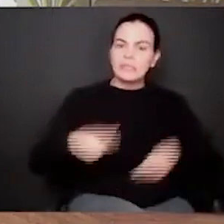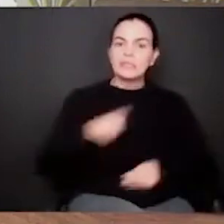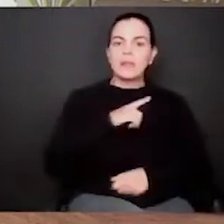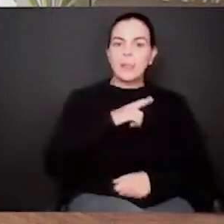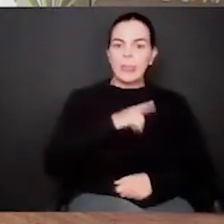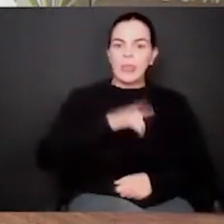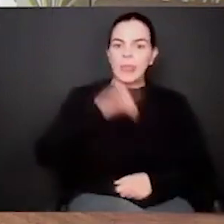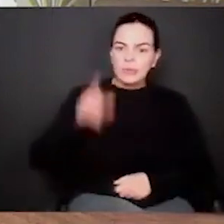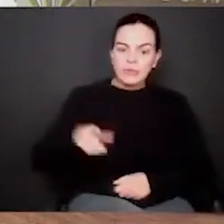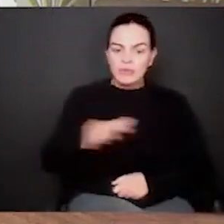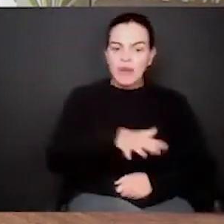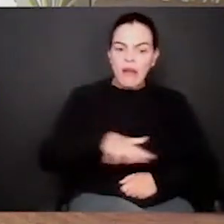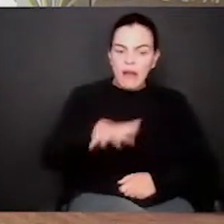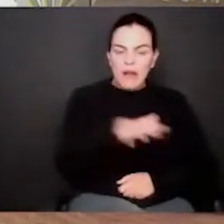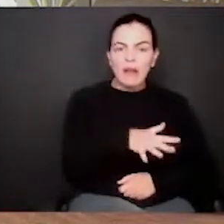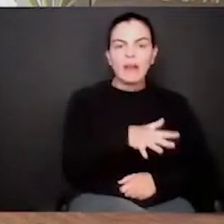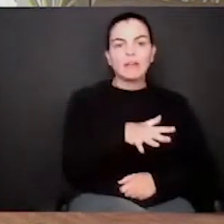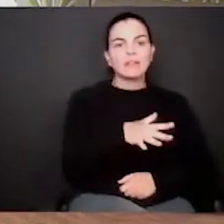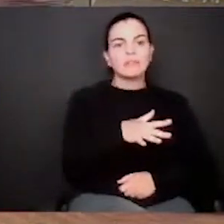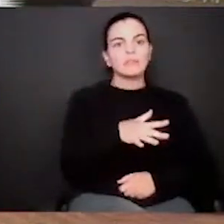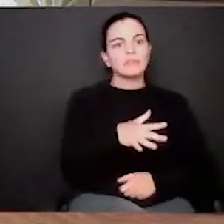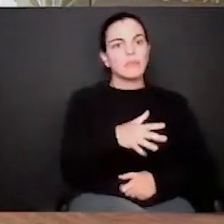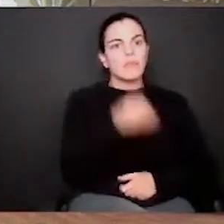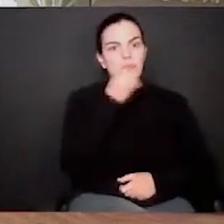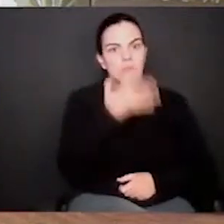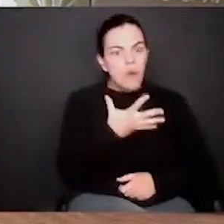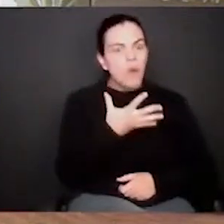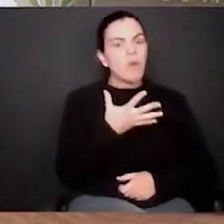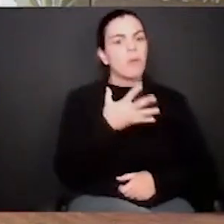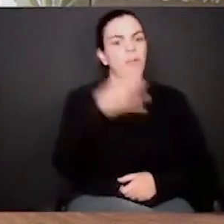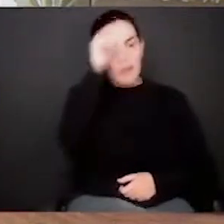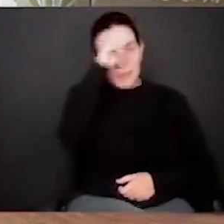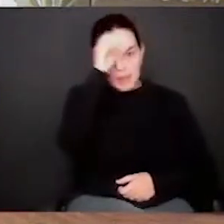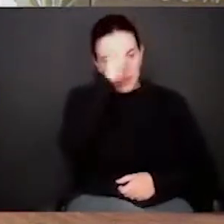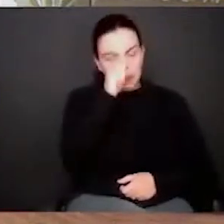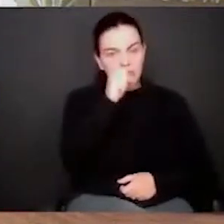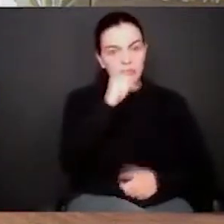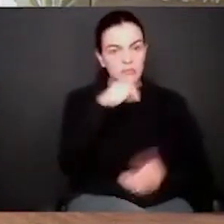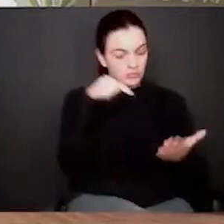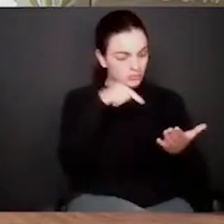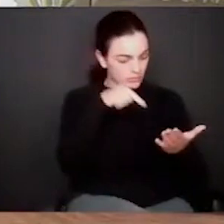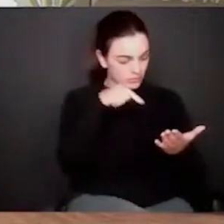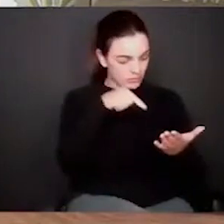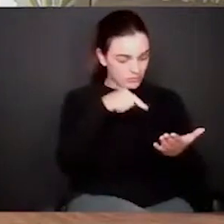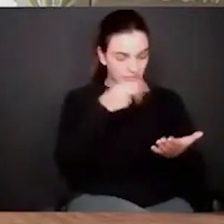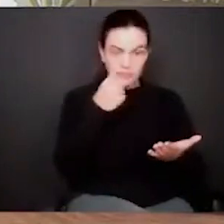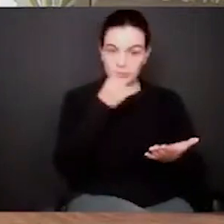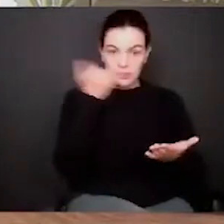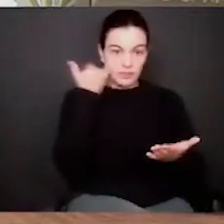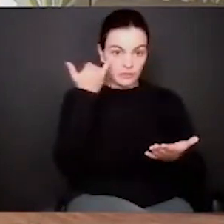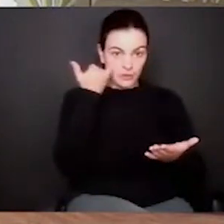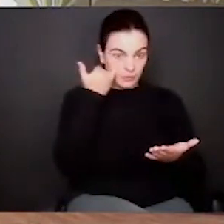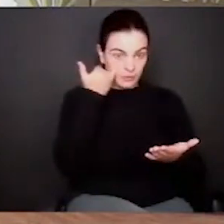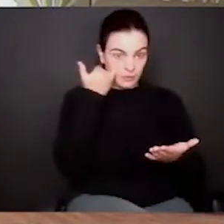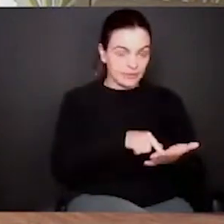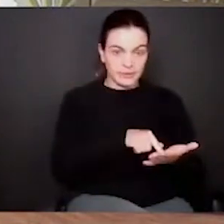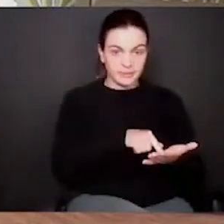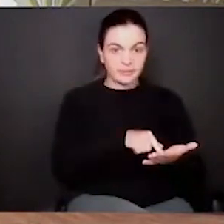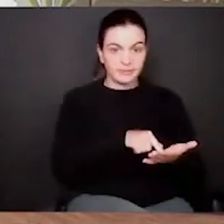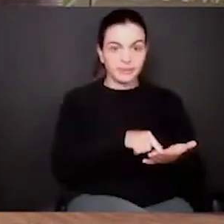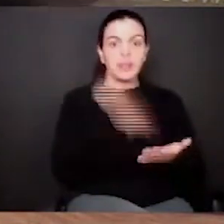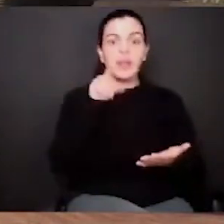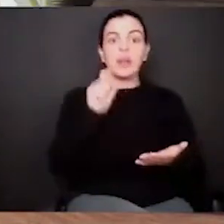estou dizendo aqui, e isso não é um dado meu, é um dado de um prêmio Nobel da Economia, que isso tem um reflexo